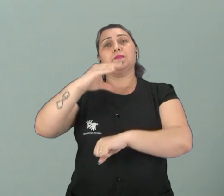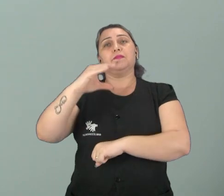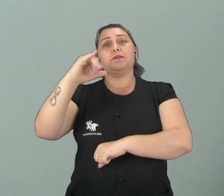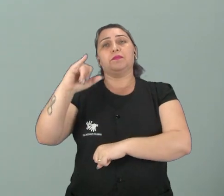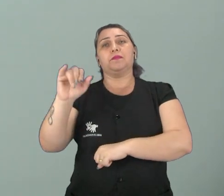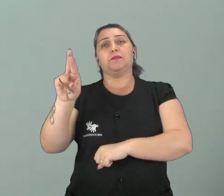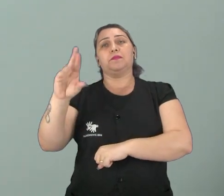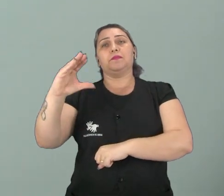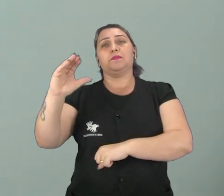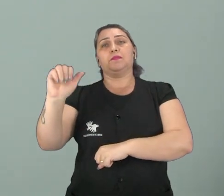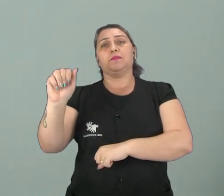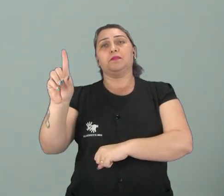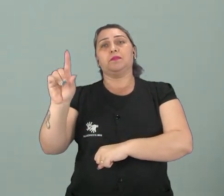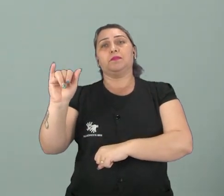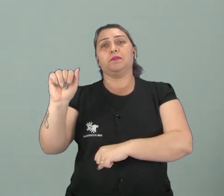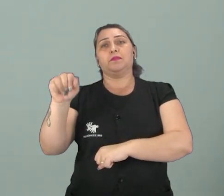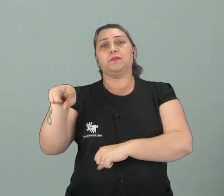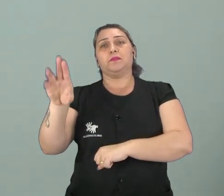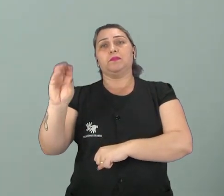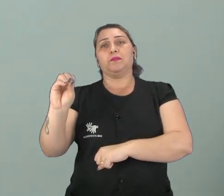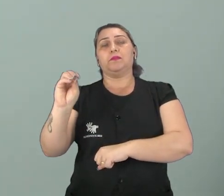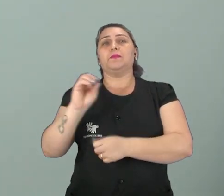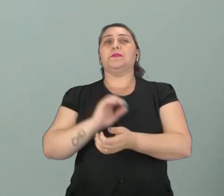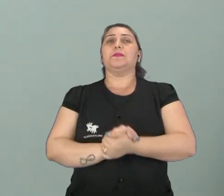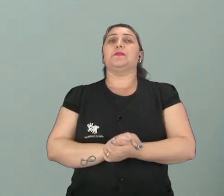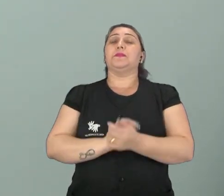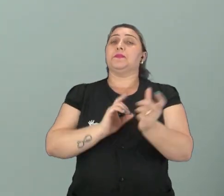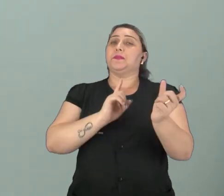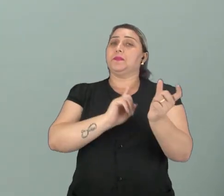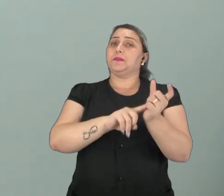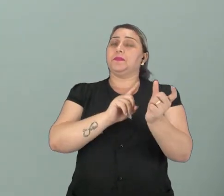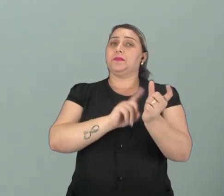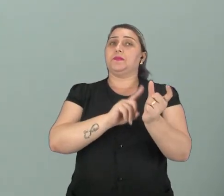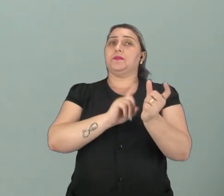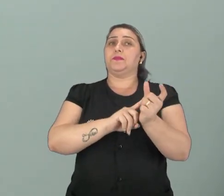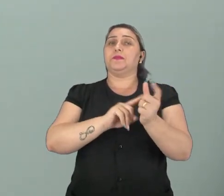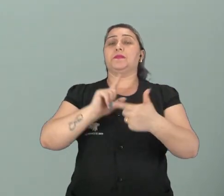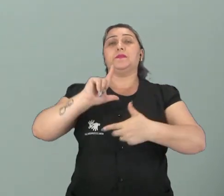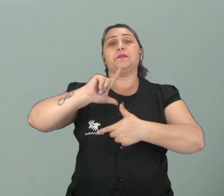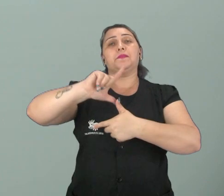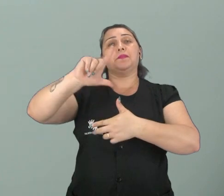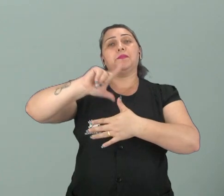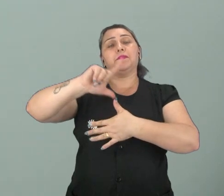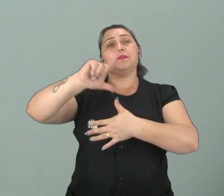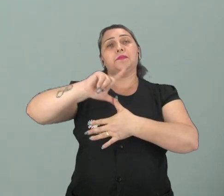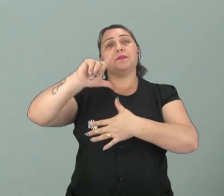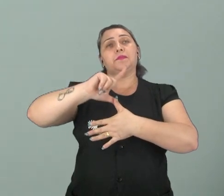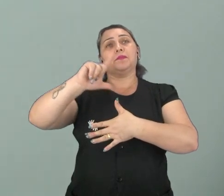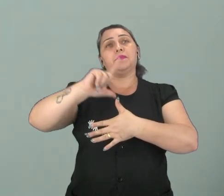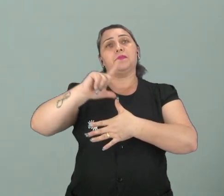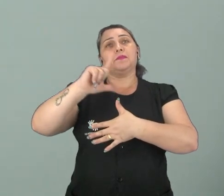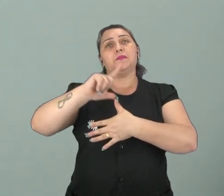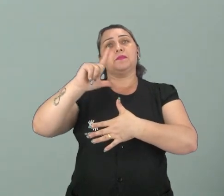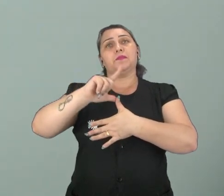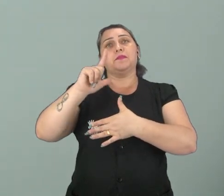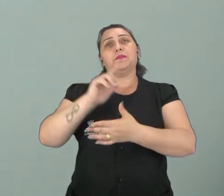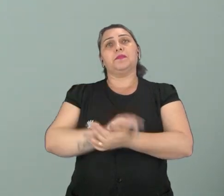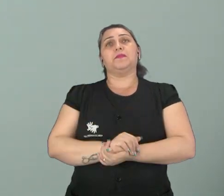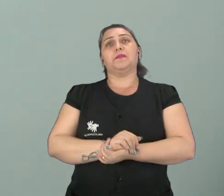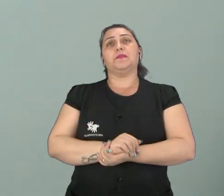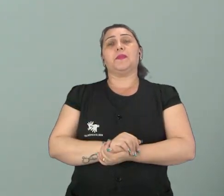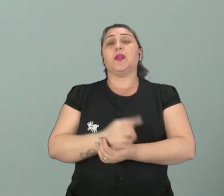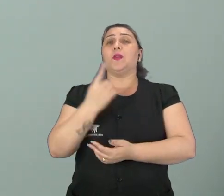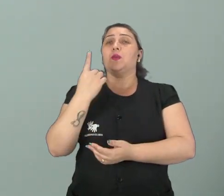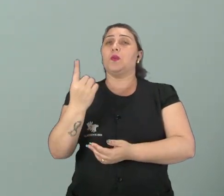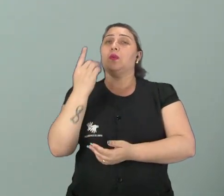circadiano. O que seria esse ritmo circadiano? É uma palavra que vem do latim, que significa circadiae, que significa cerca